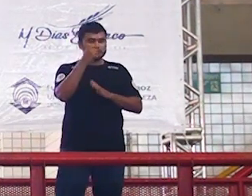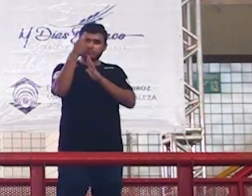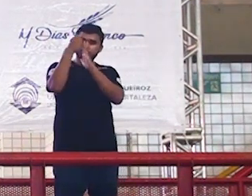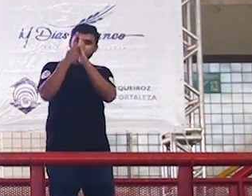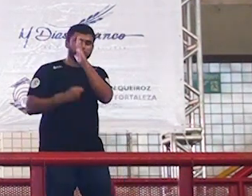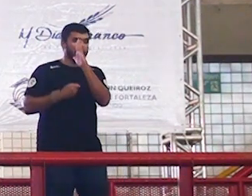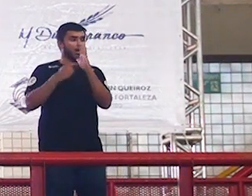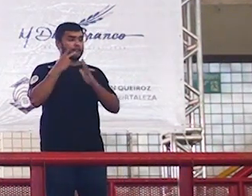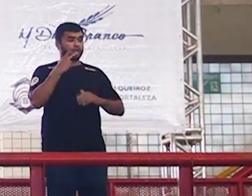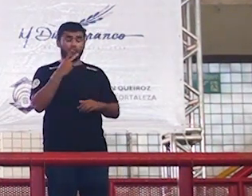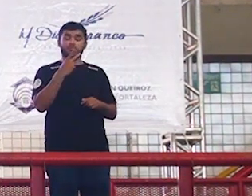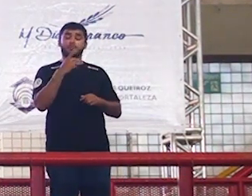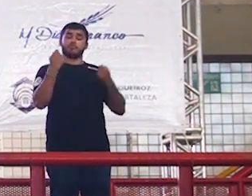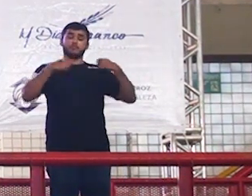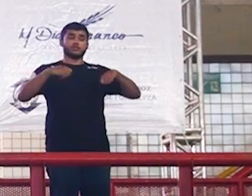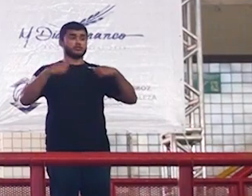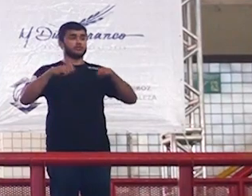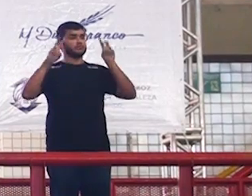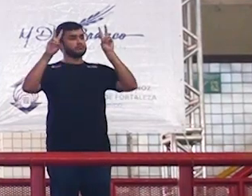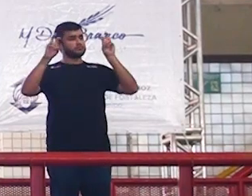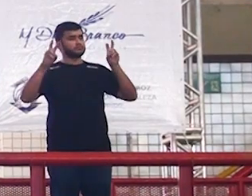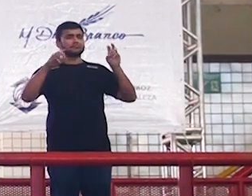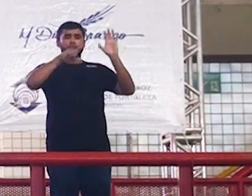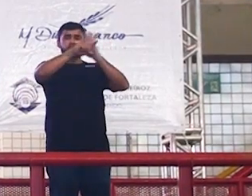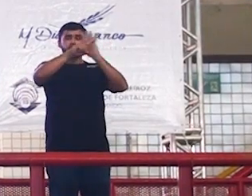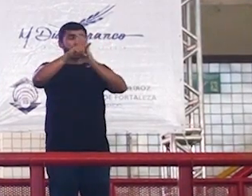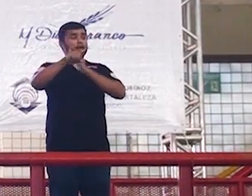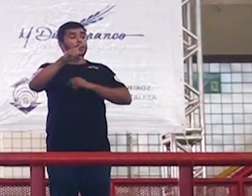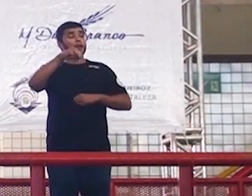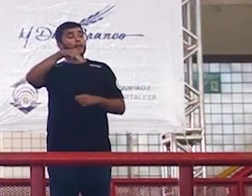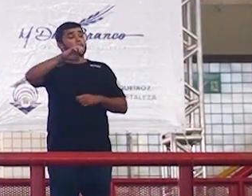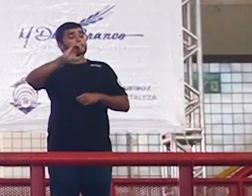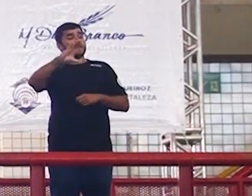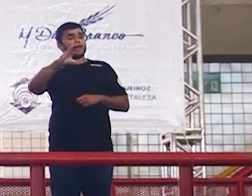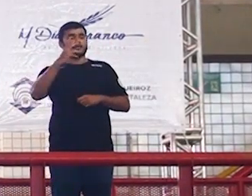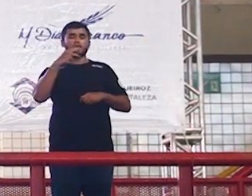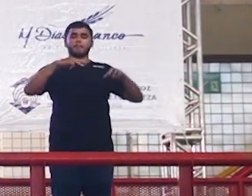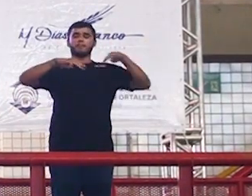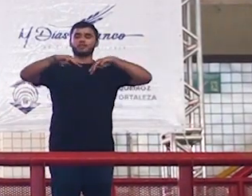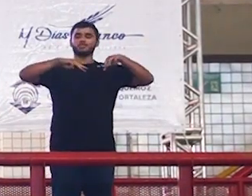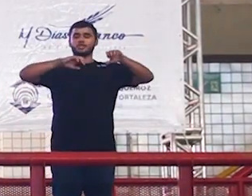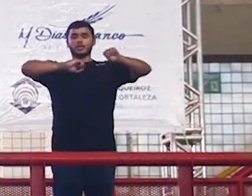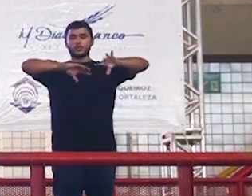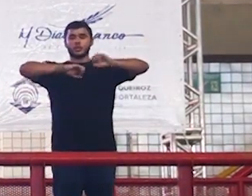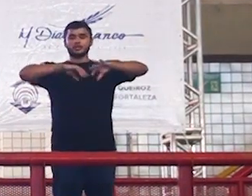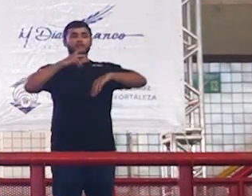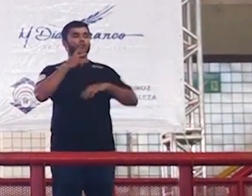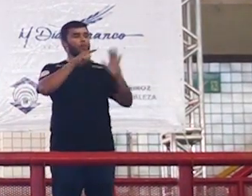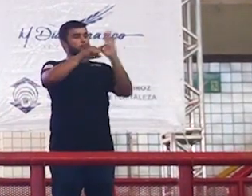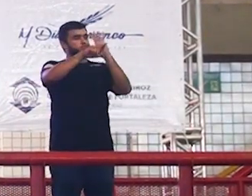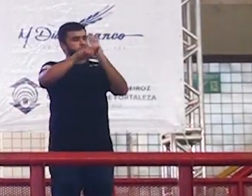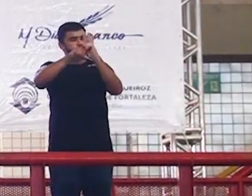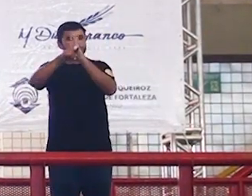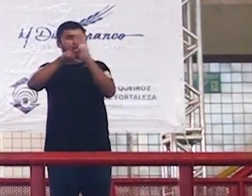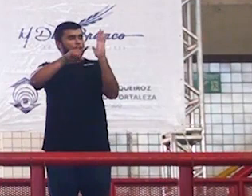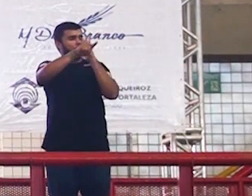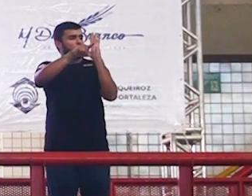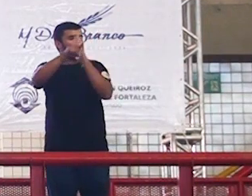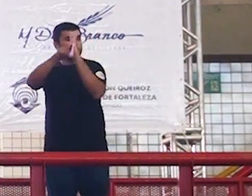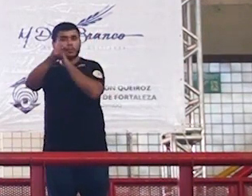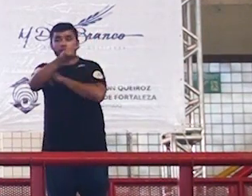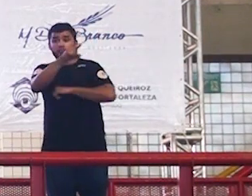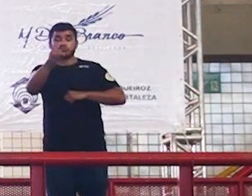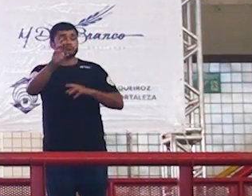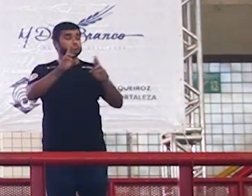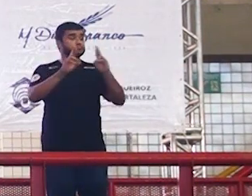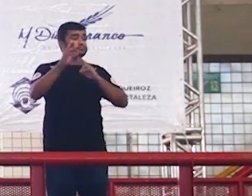Ministério da Educação, fez uma consulta popular. Isso é mostrar que sabe falar do assunto. Outra coisa que seria falar sobre o Enem,